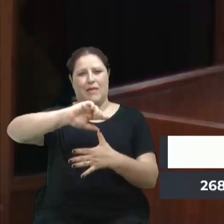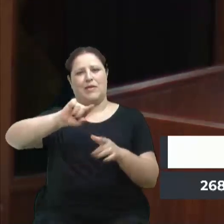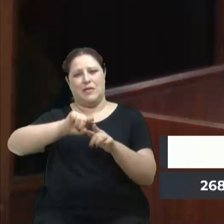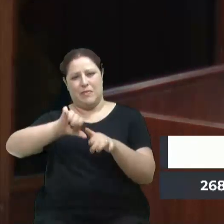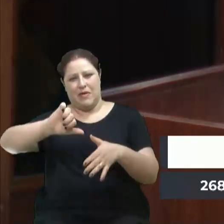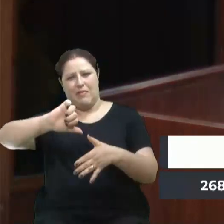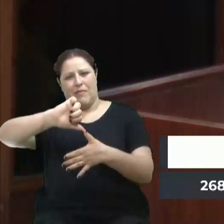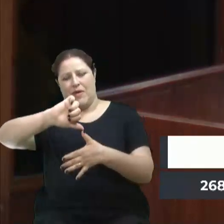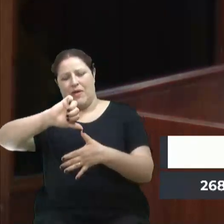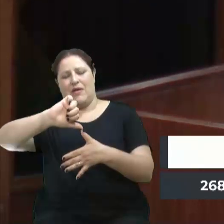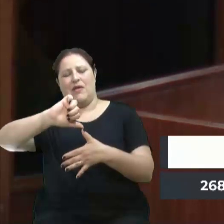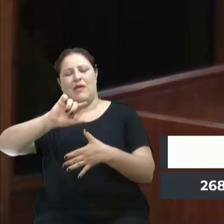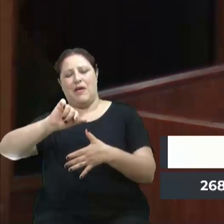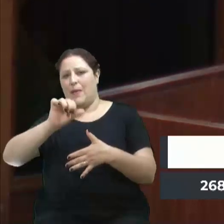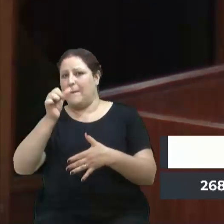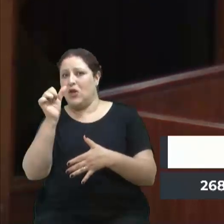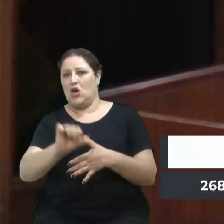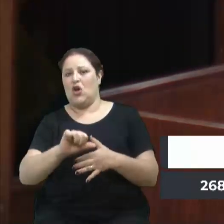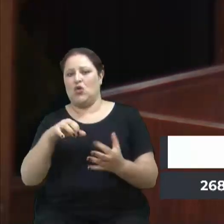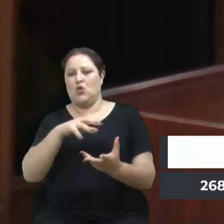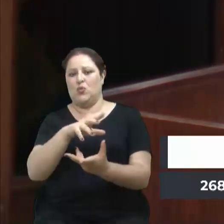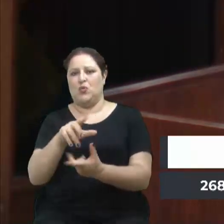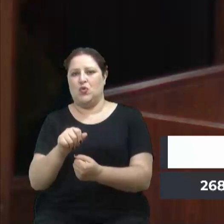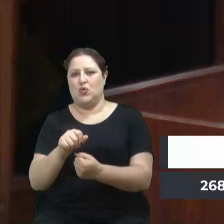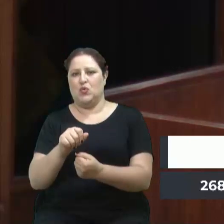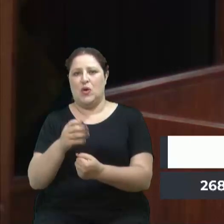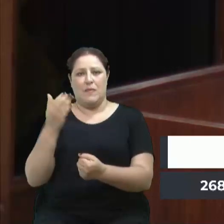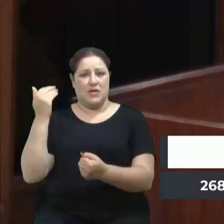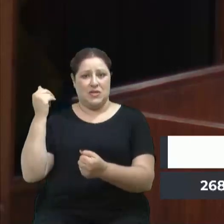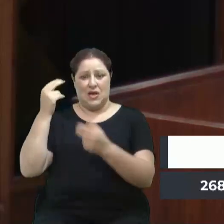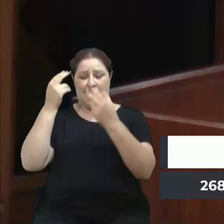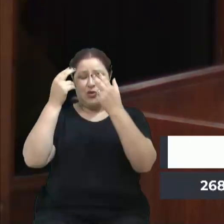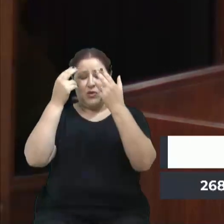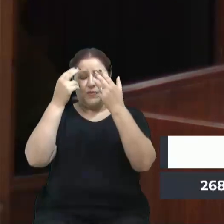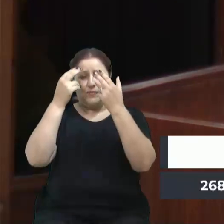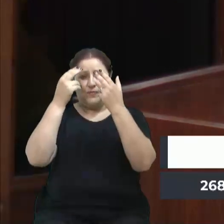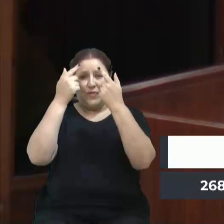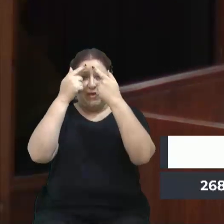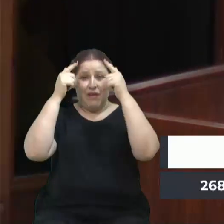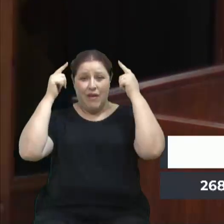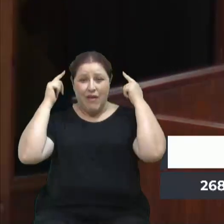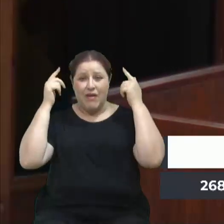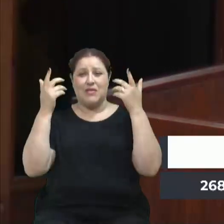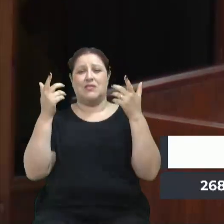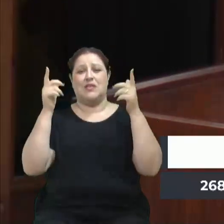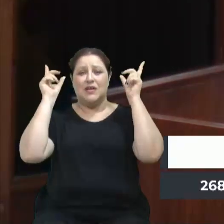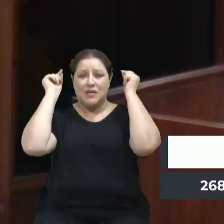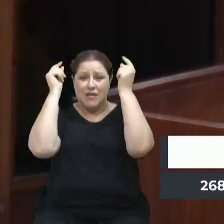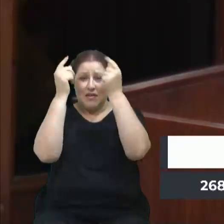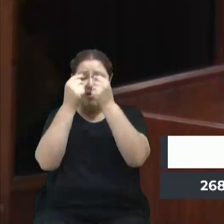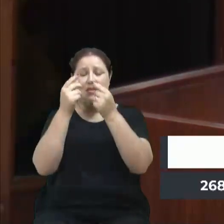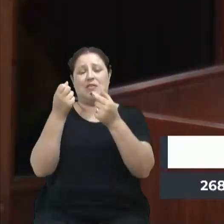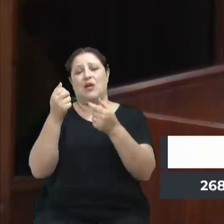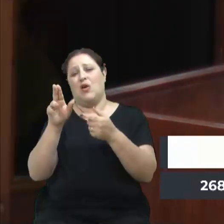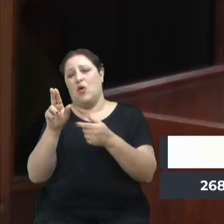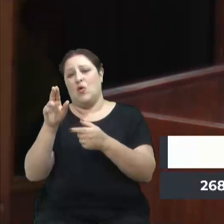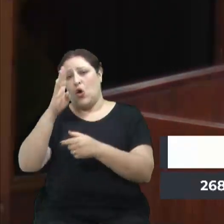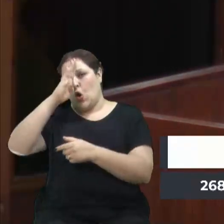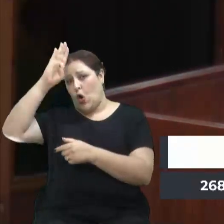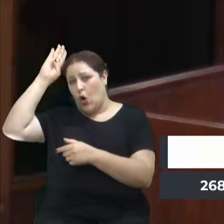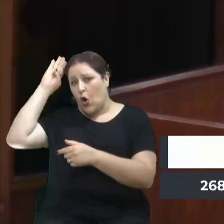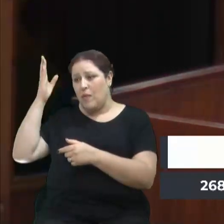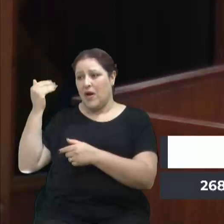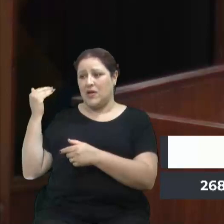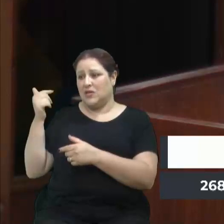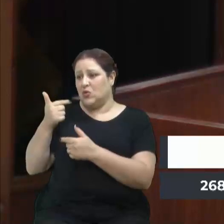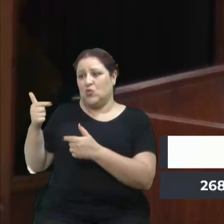na antiga Grécia, onde for, os escravos foram tão maltratados, com uma duração tão longa